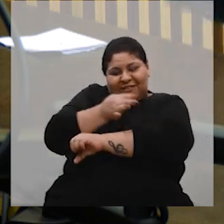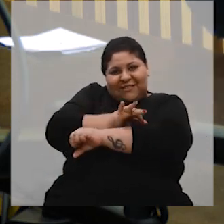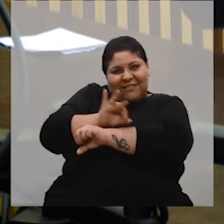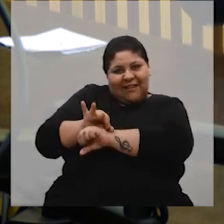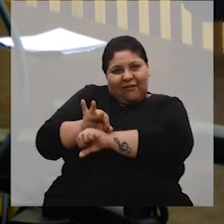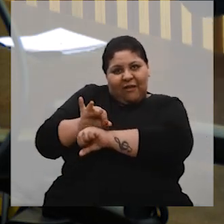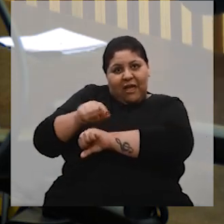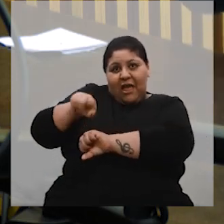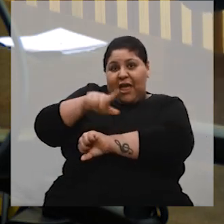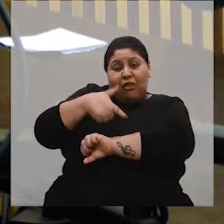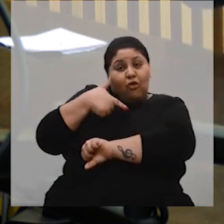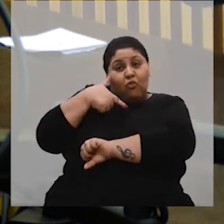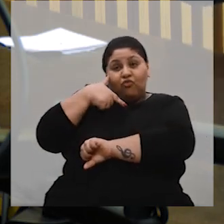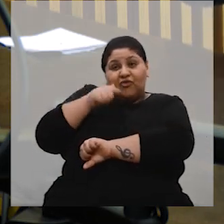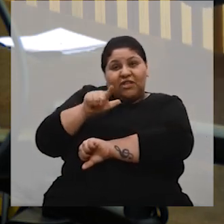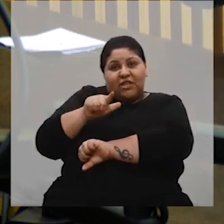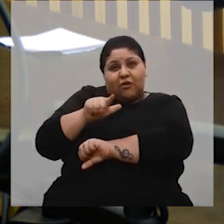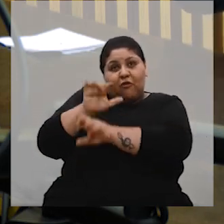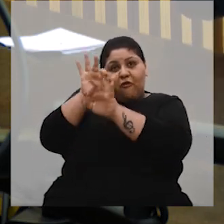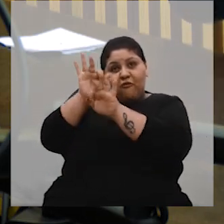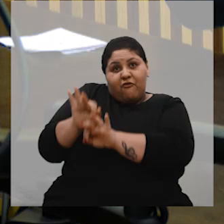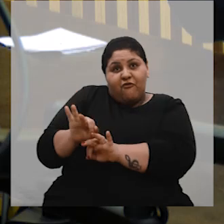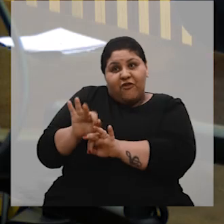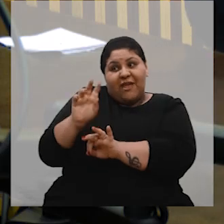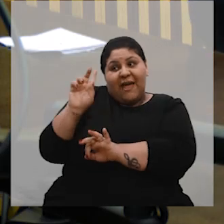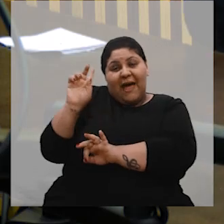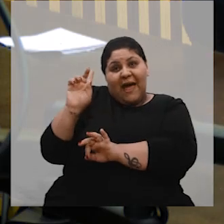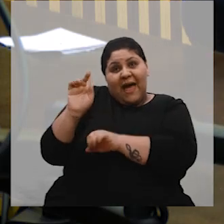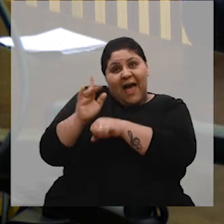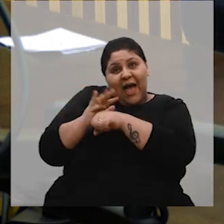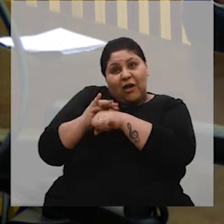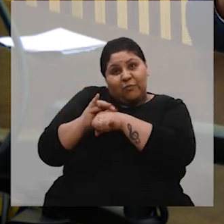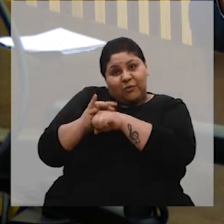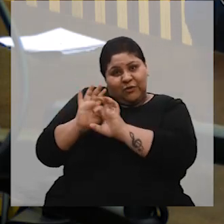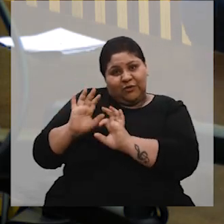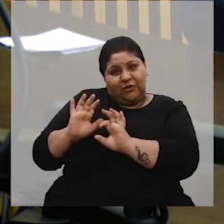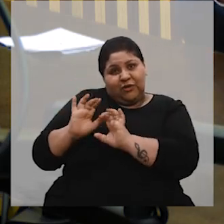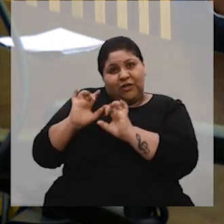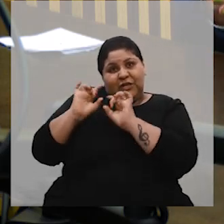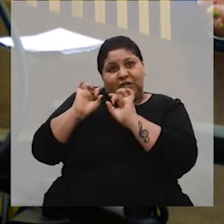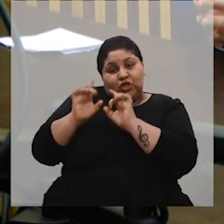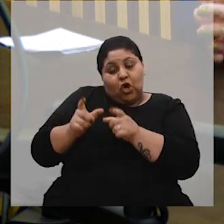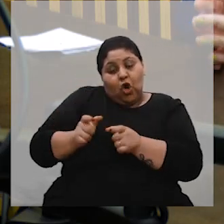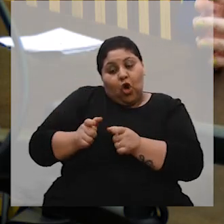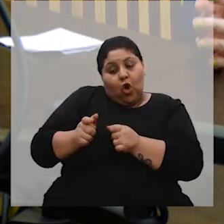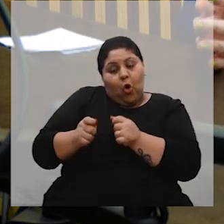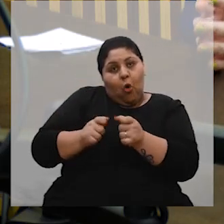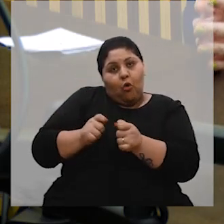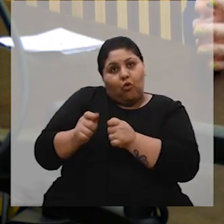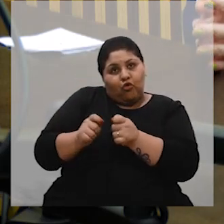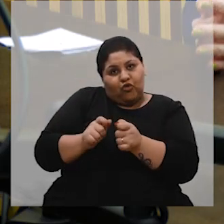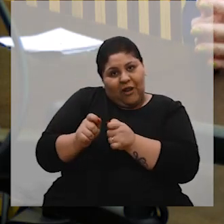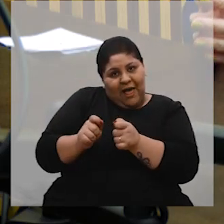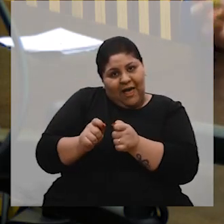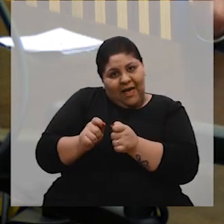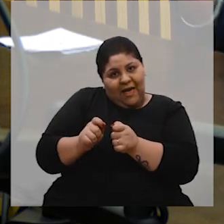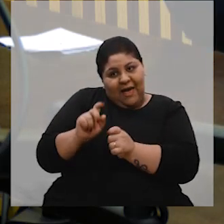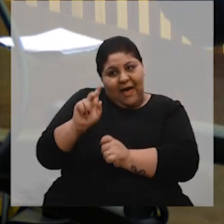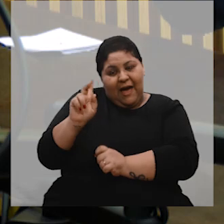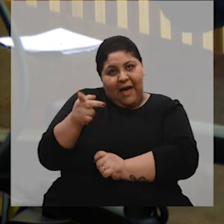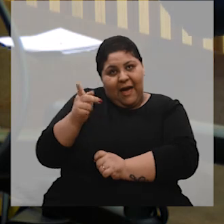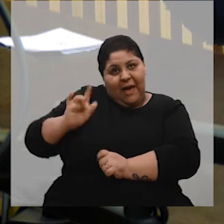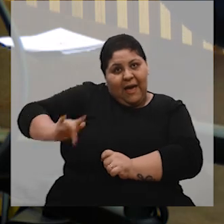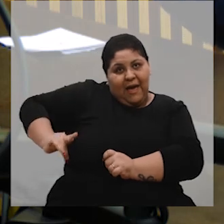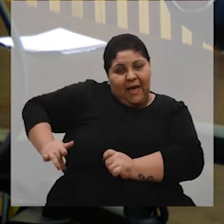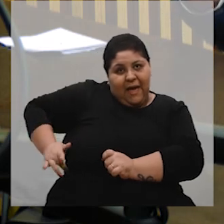Então, eu não consigo curar a hepatite B. Eu consigo controlar a hepatite B